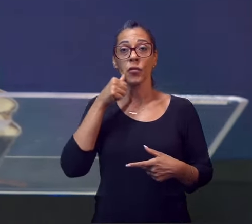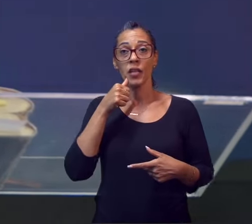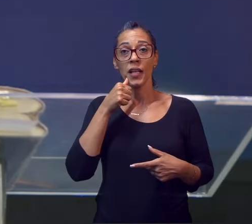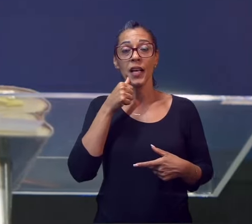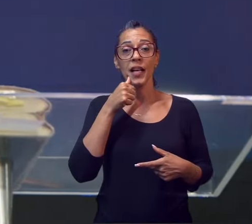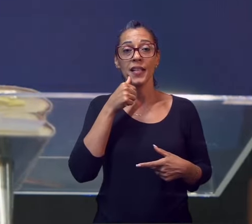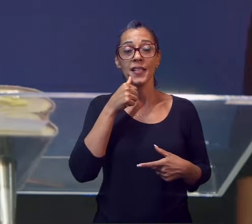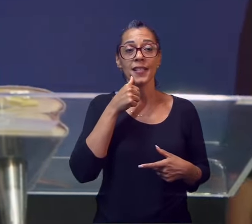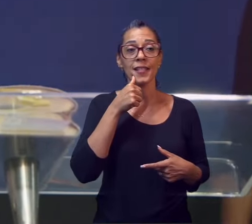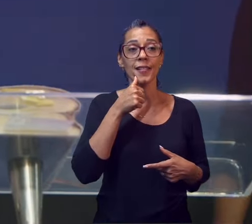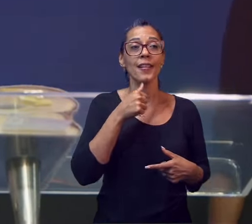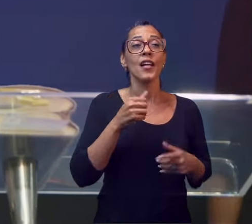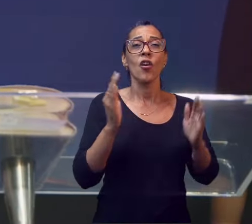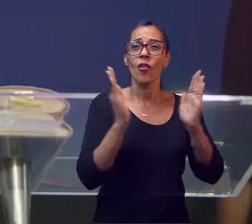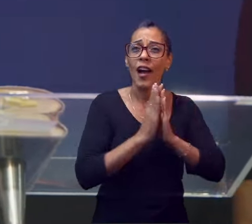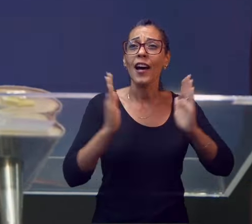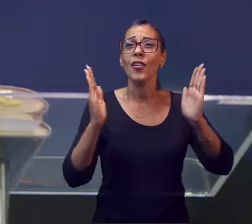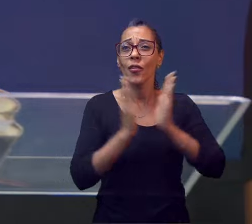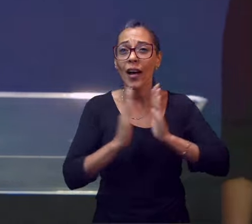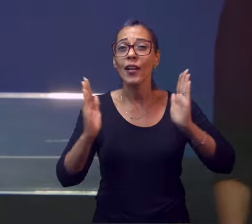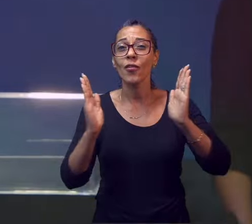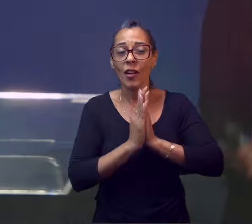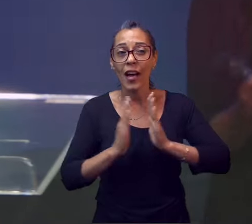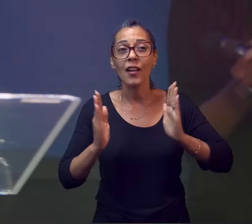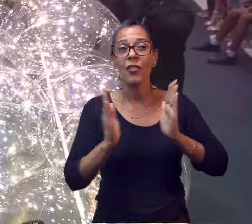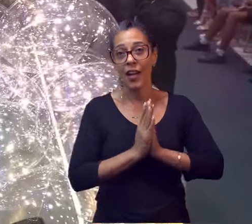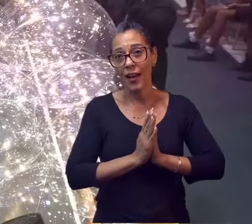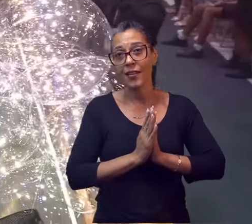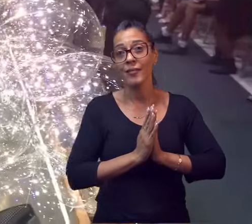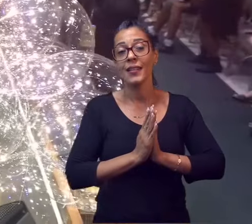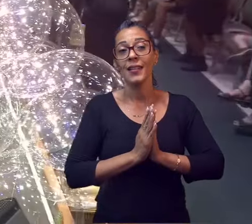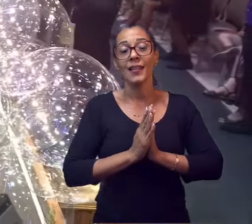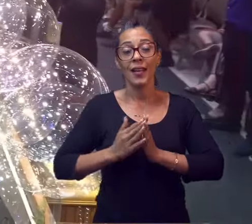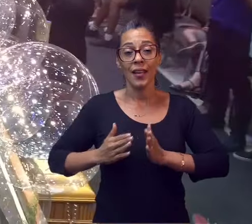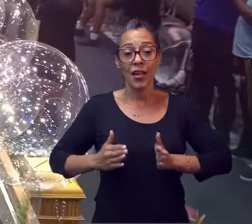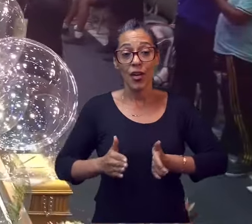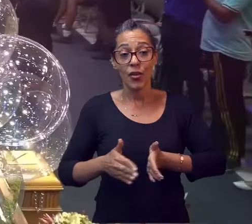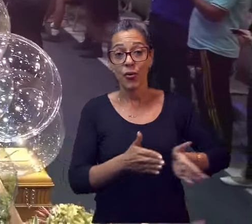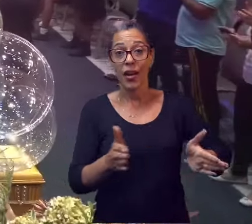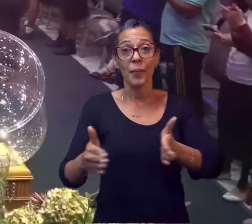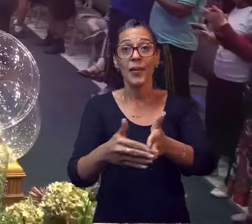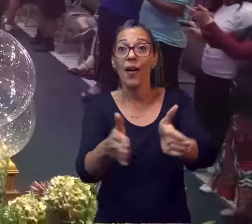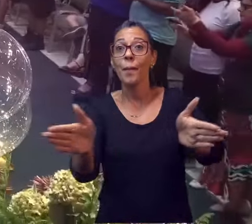você pode aplaudir a Deus por esses homens por essas mulheres